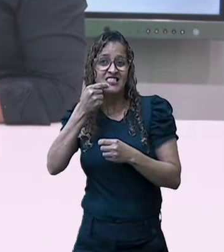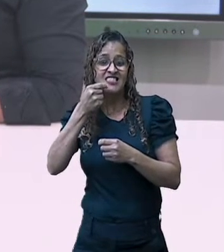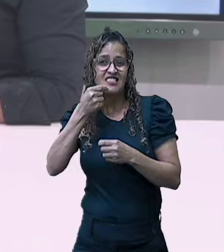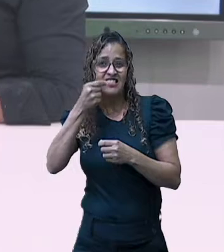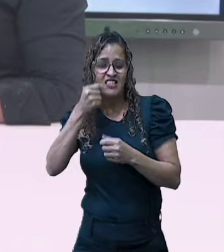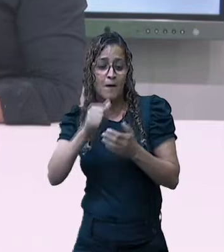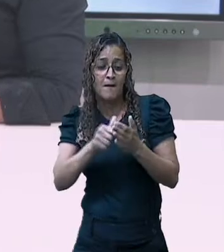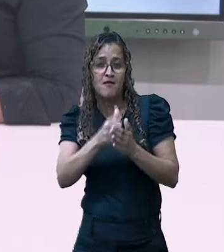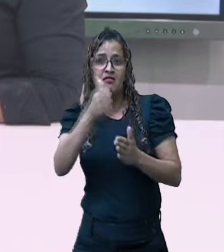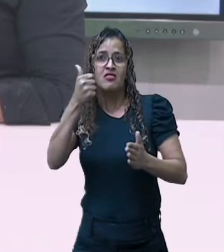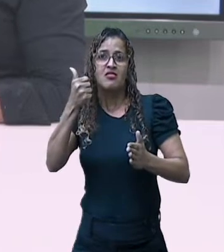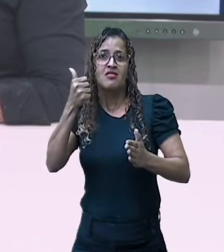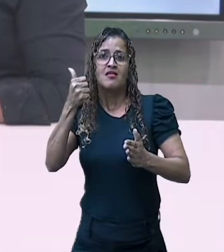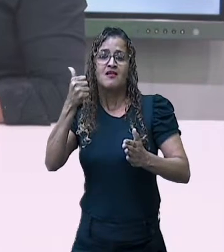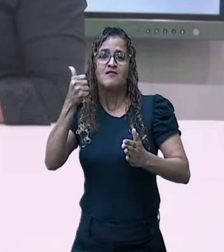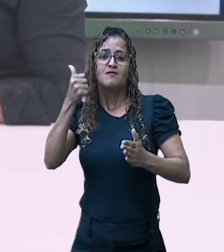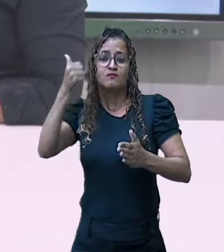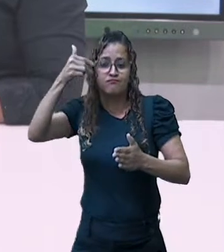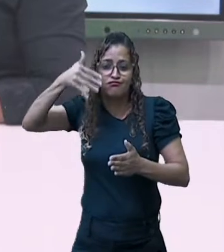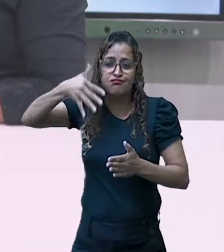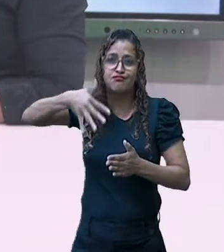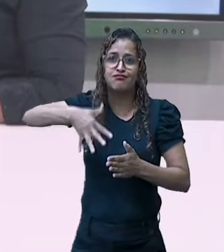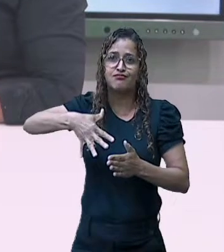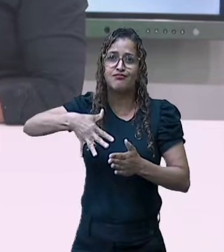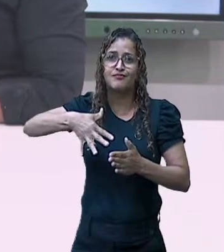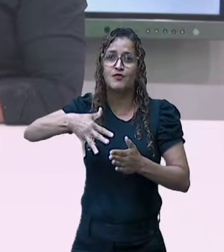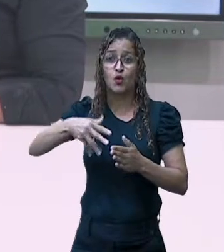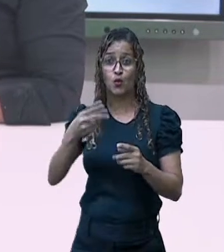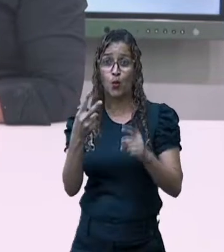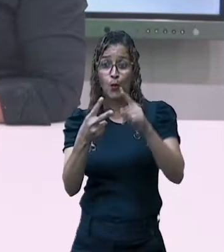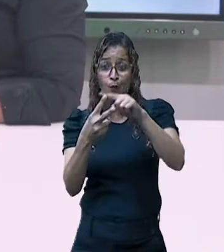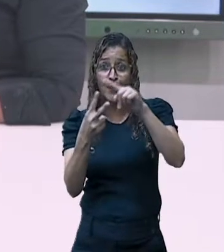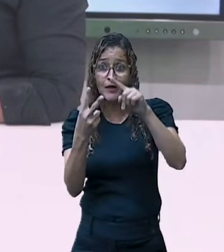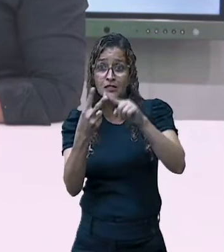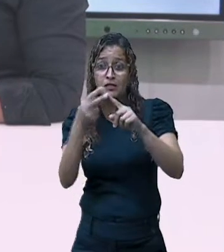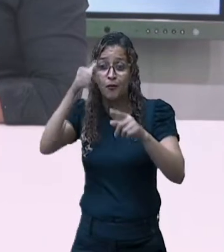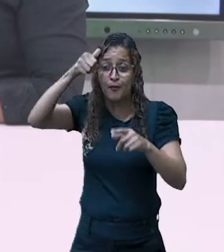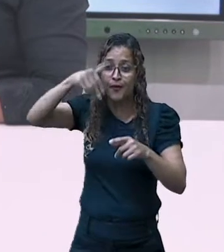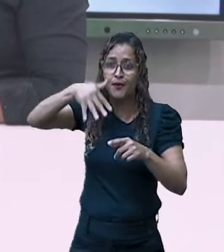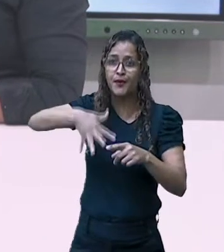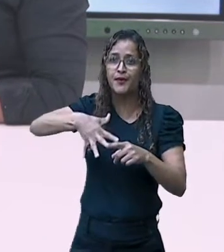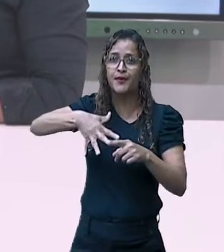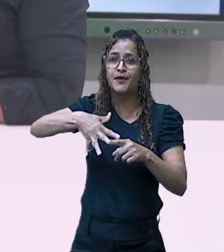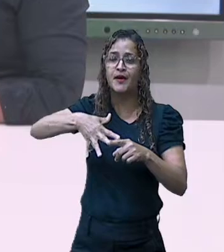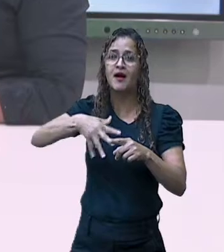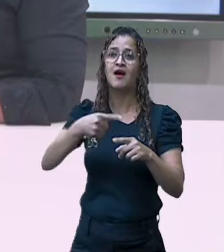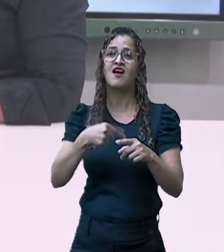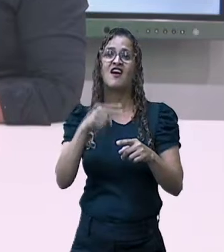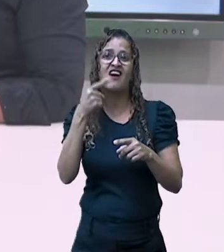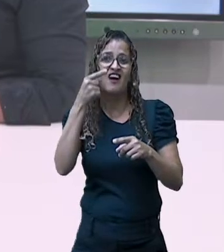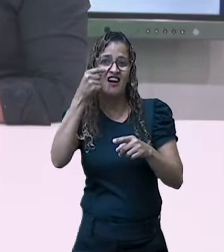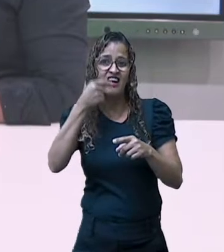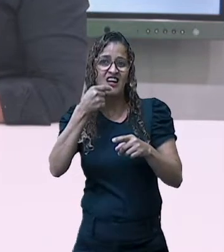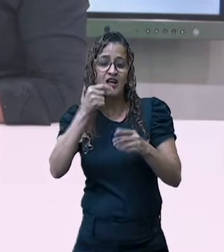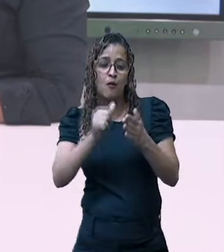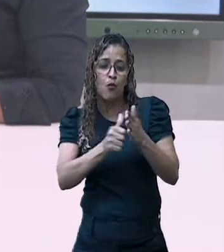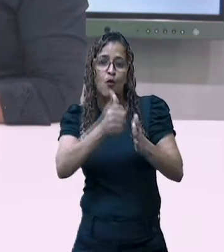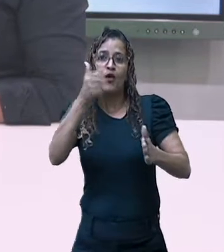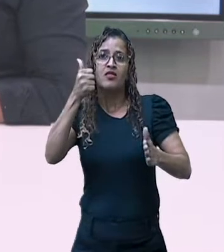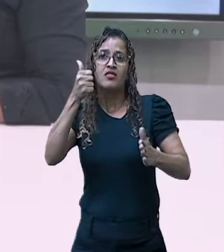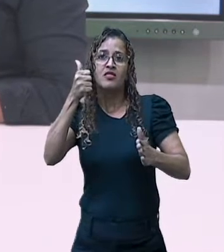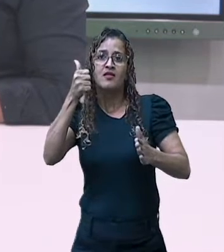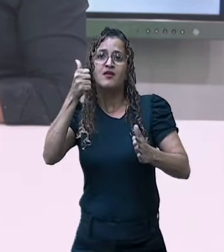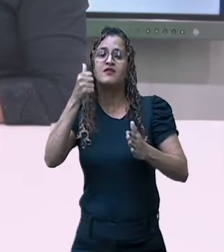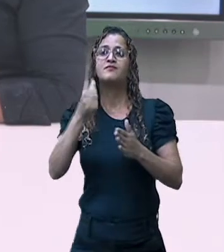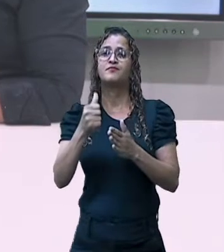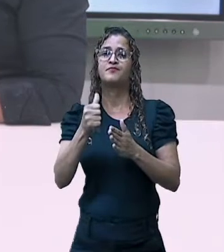primeira dentição, a gente tem duas dentições, Solange. A gente tem a dentição de leite, que são os primeiros dentinhos que